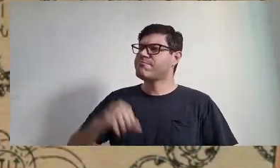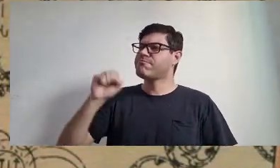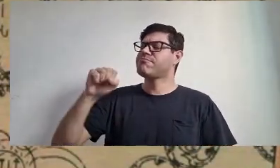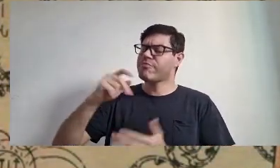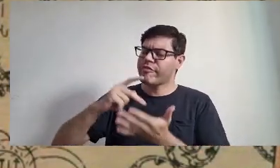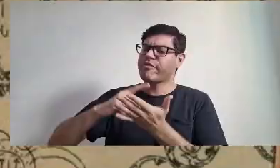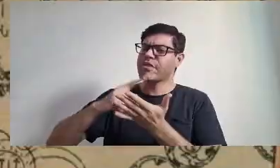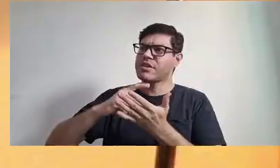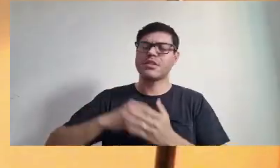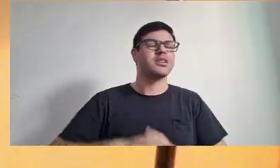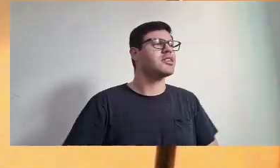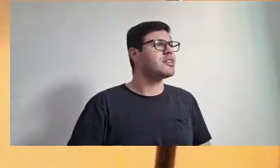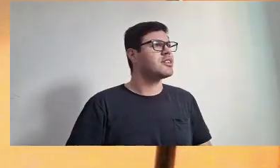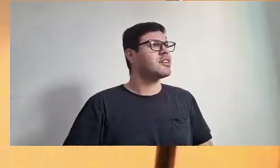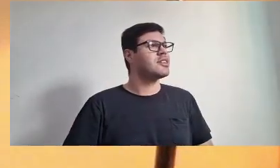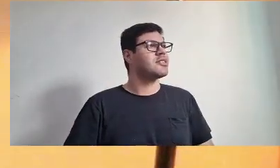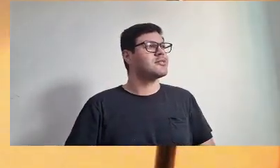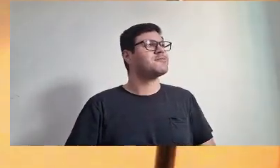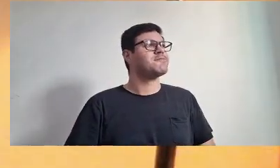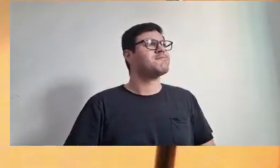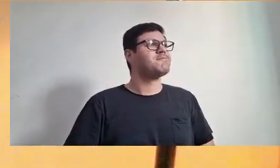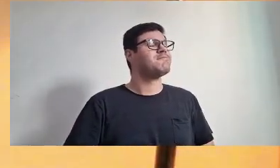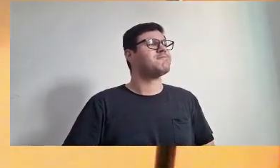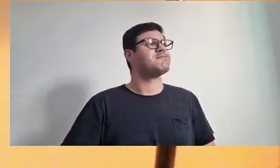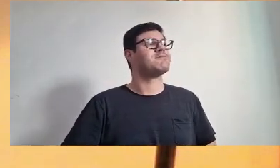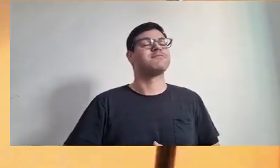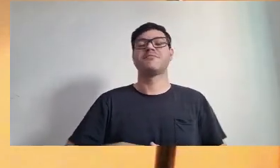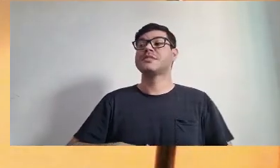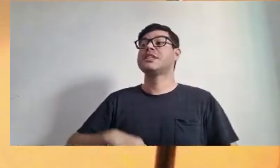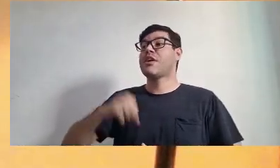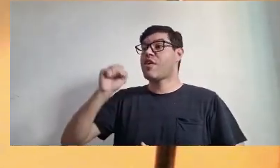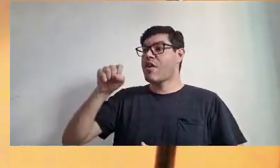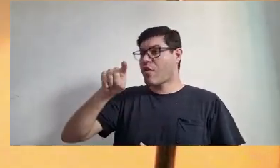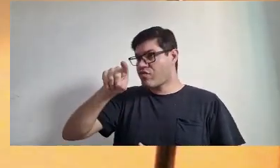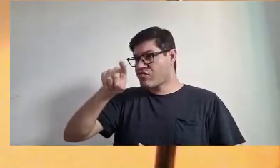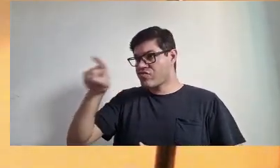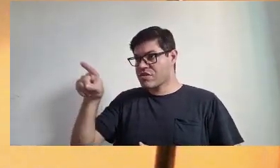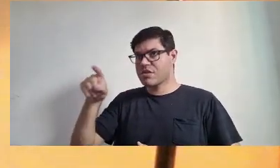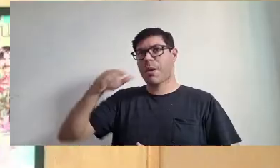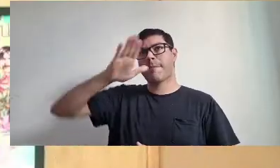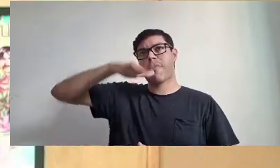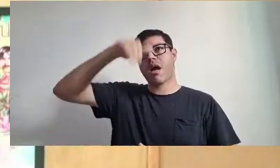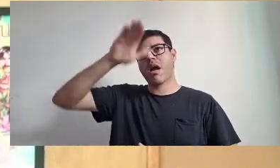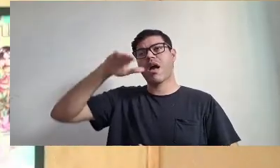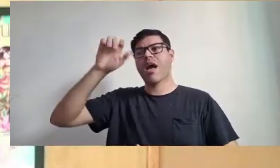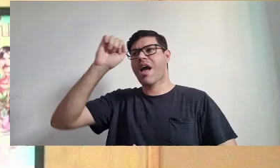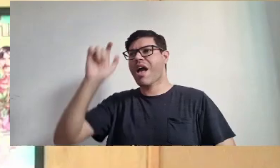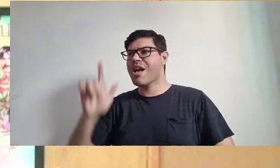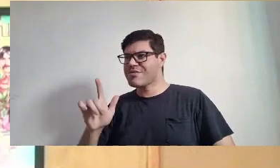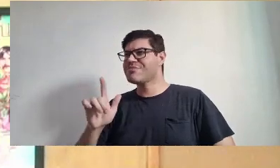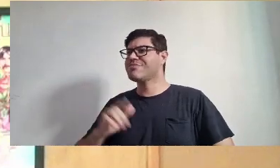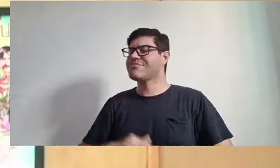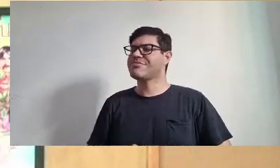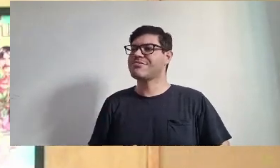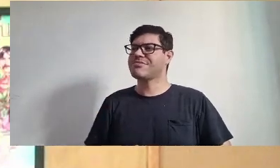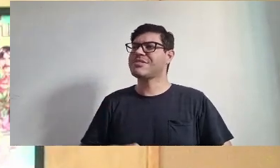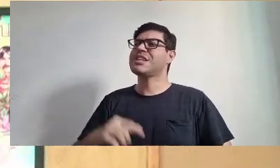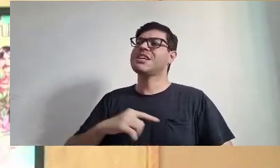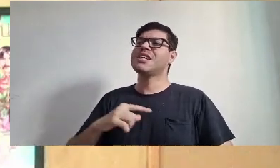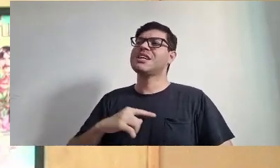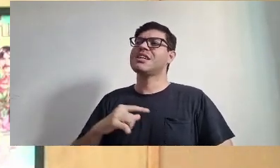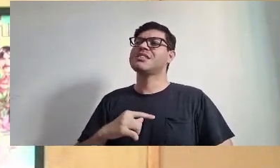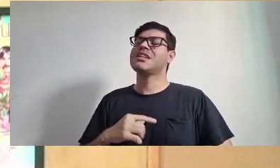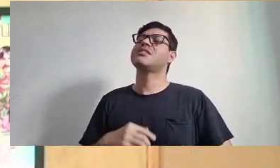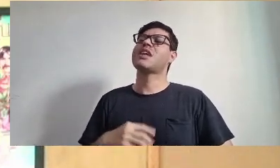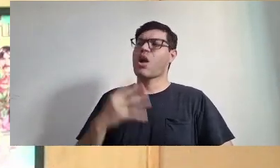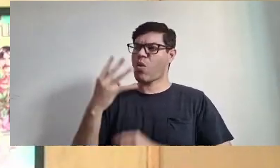vocês pintaram um azulão bonito lá, hein? Foi. Na Padre Manuel da Nóbrega. Azul e amarelo. Ficou chique. São as cores da Macfair, né?